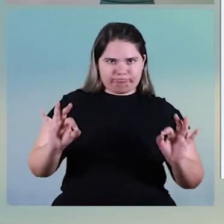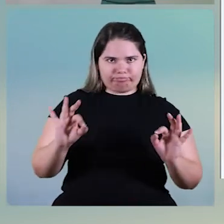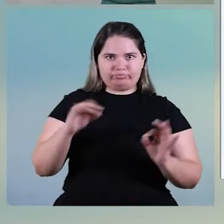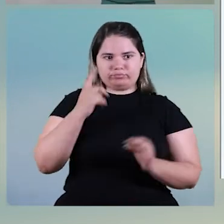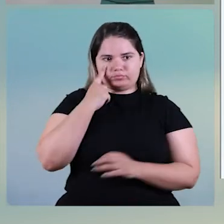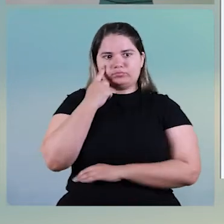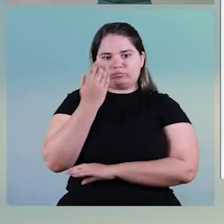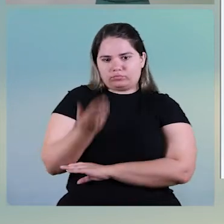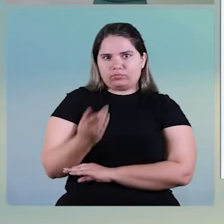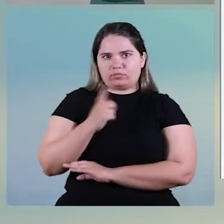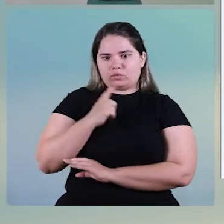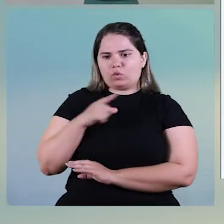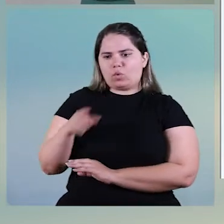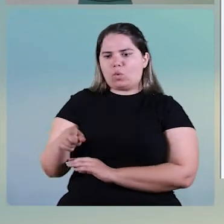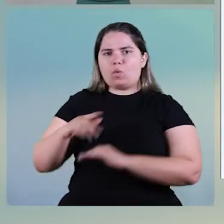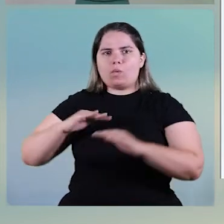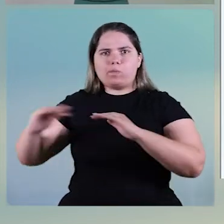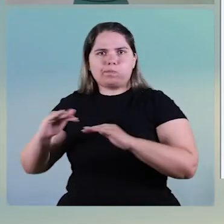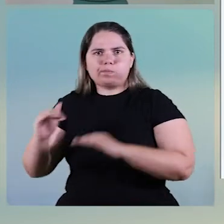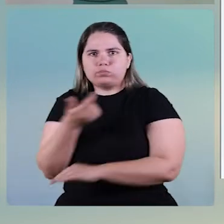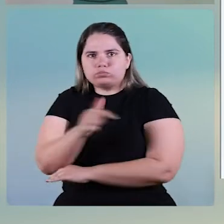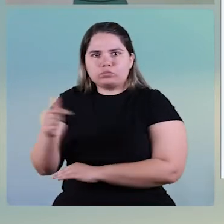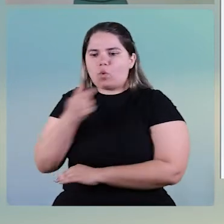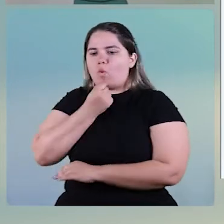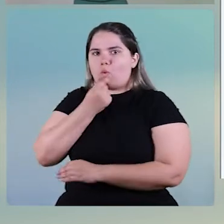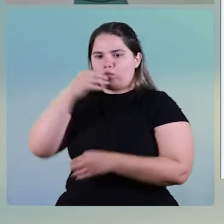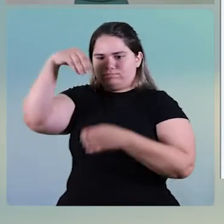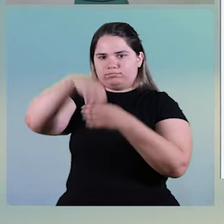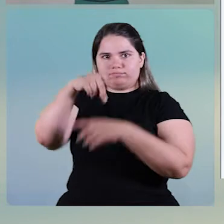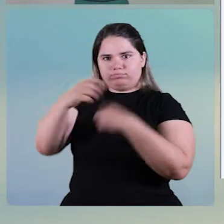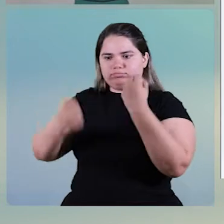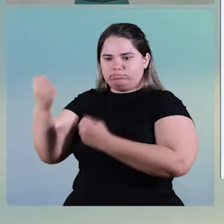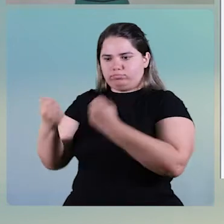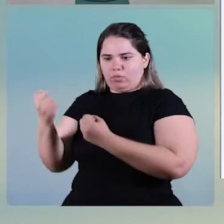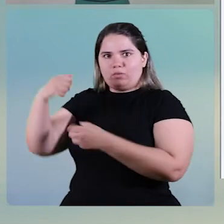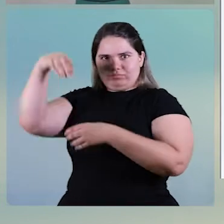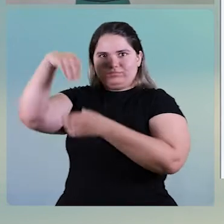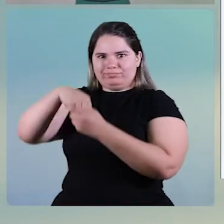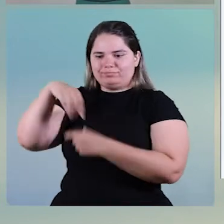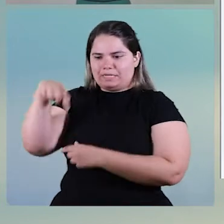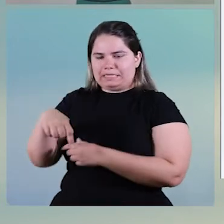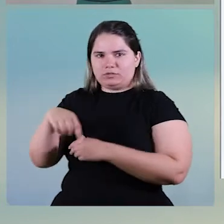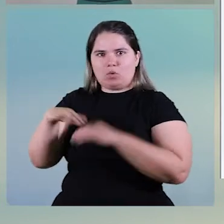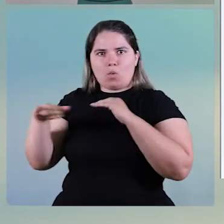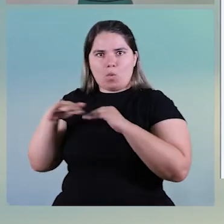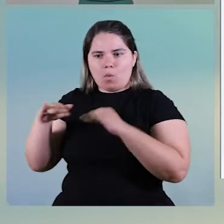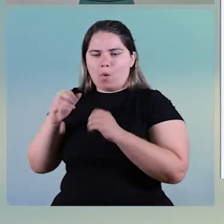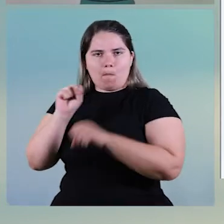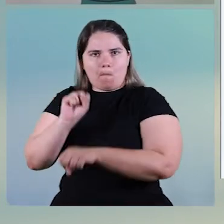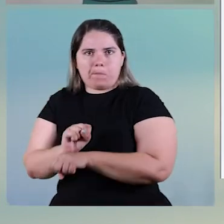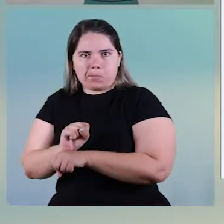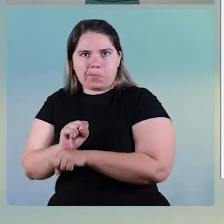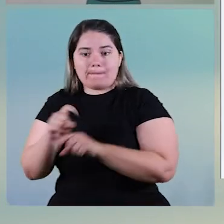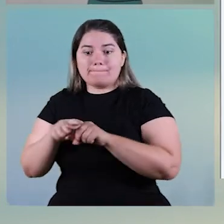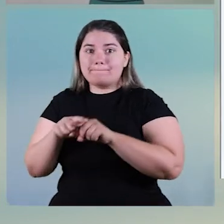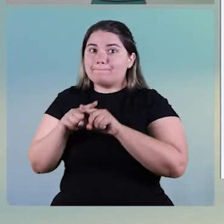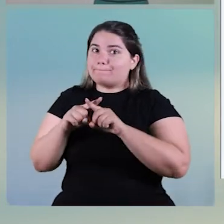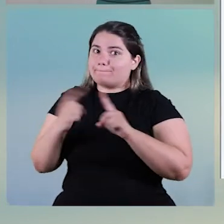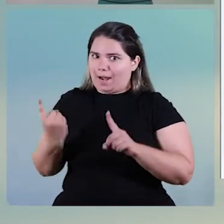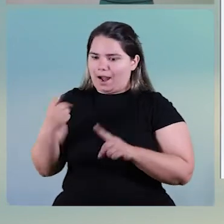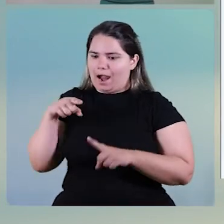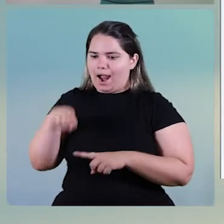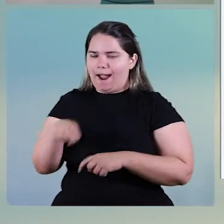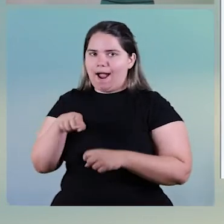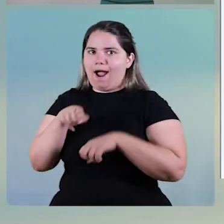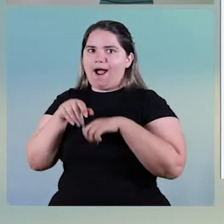sistema ST, houve uma mudança na posição do automóvel. Então nós podemos dizer que o automóvel